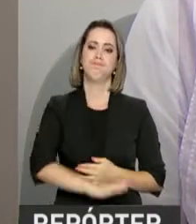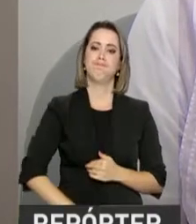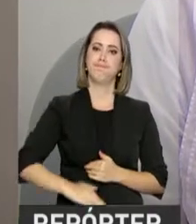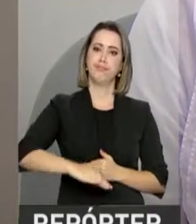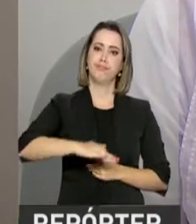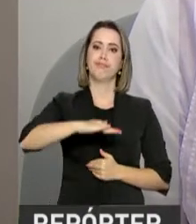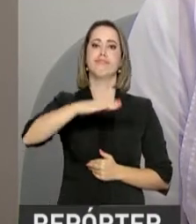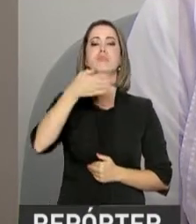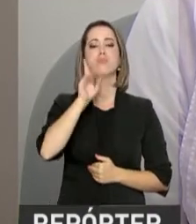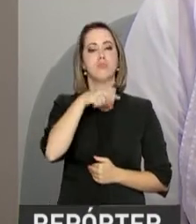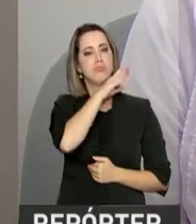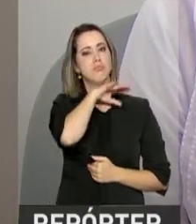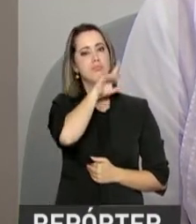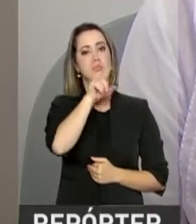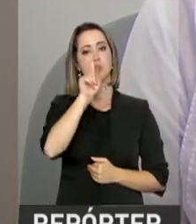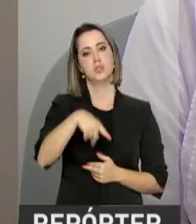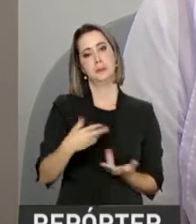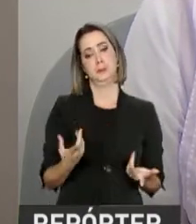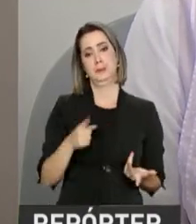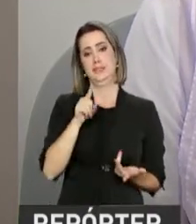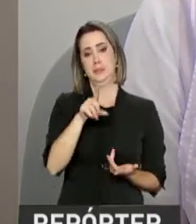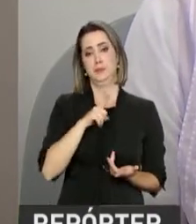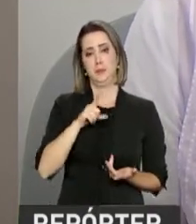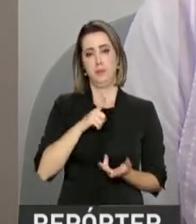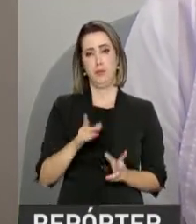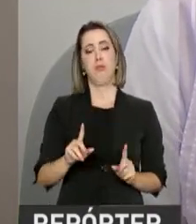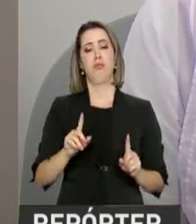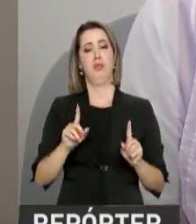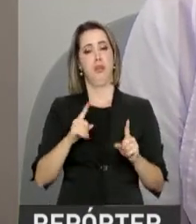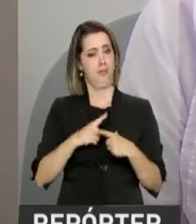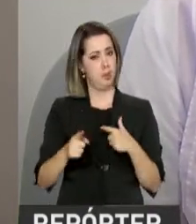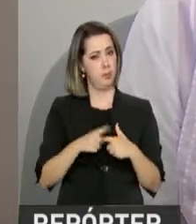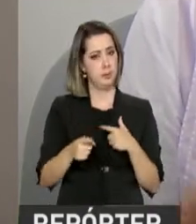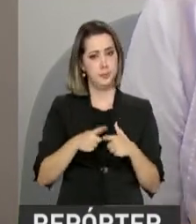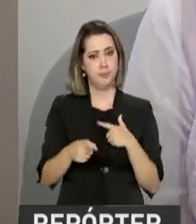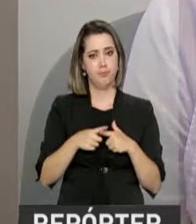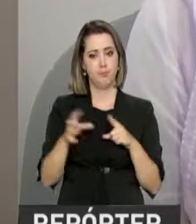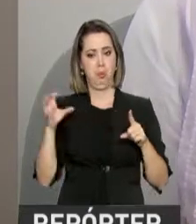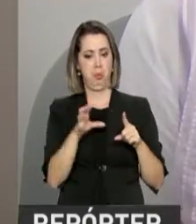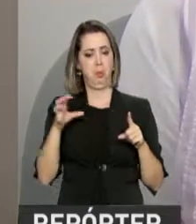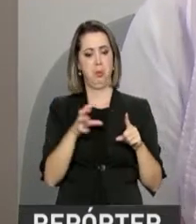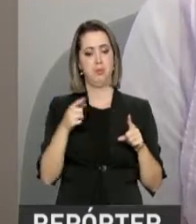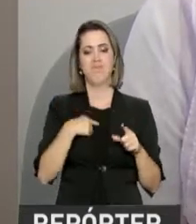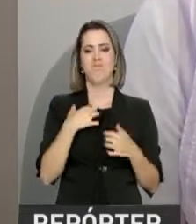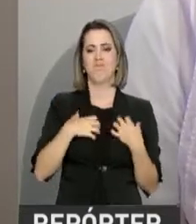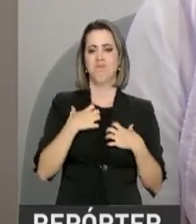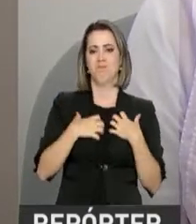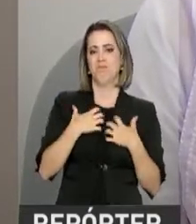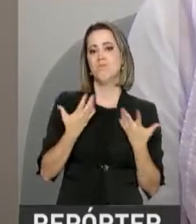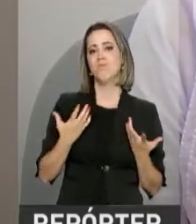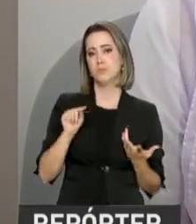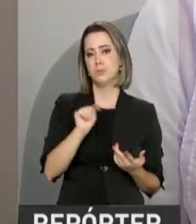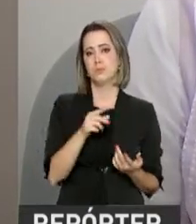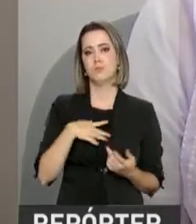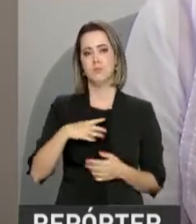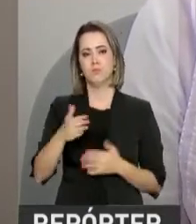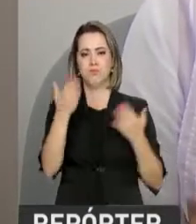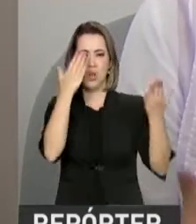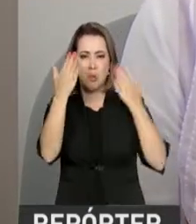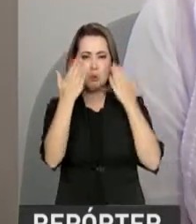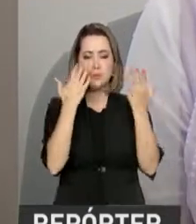são um são grandes em patos não é que vai de fato está ferindo a integridade psicológica